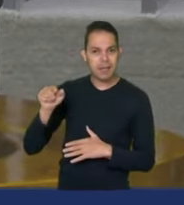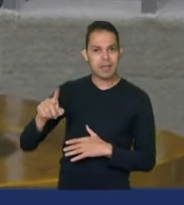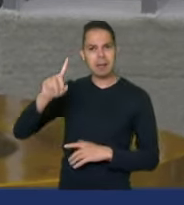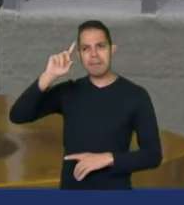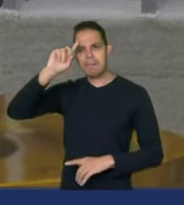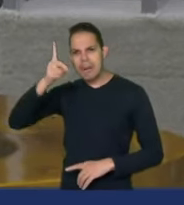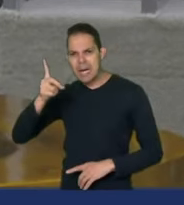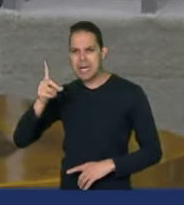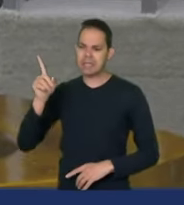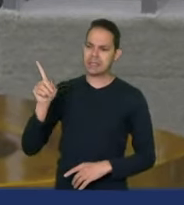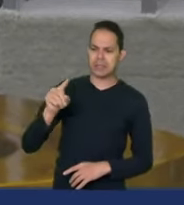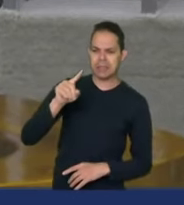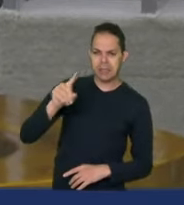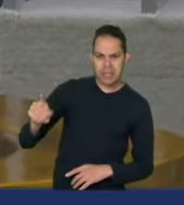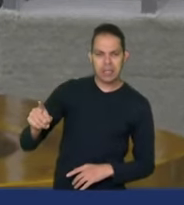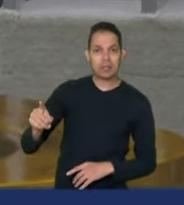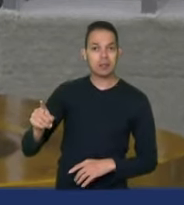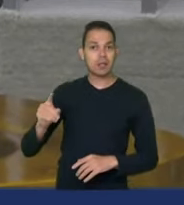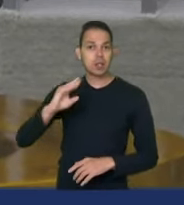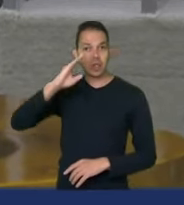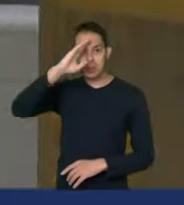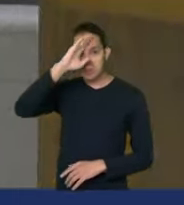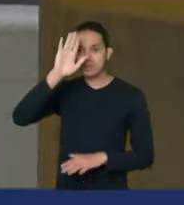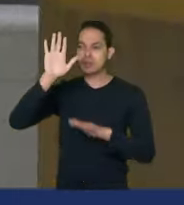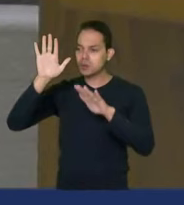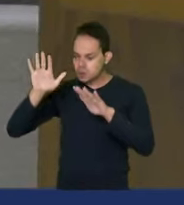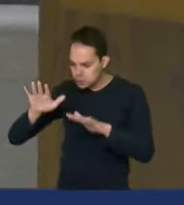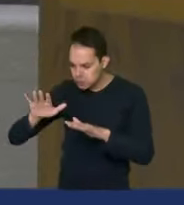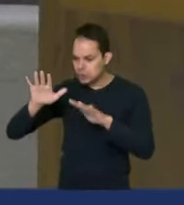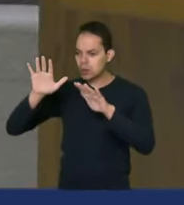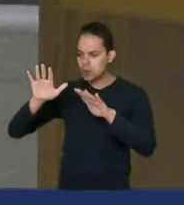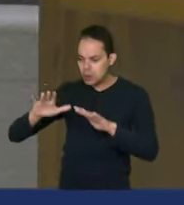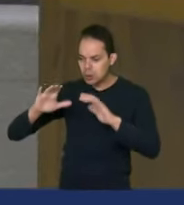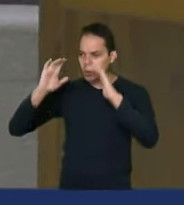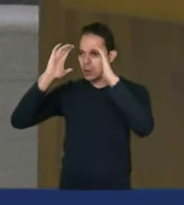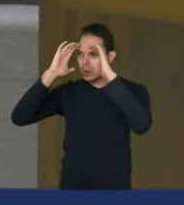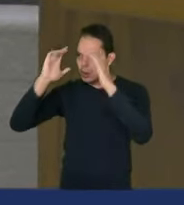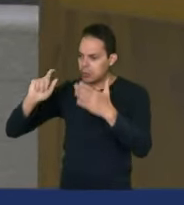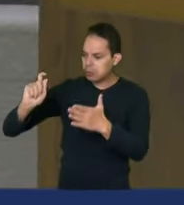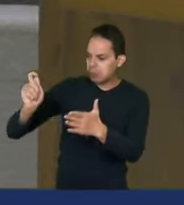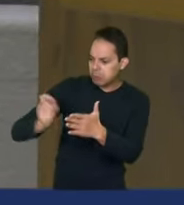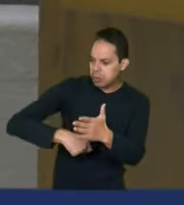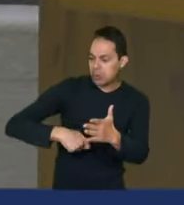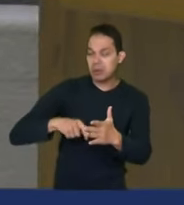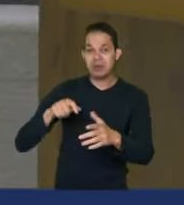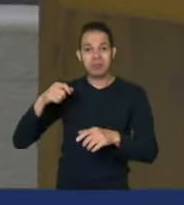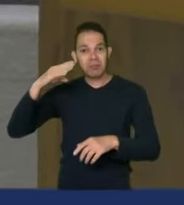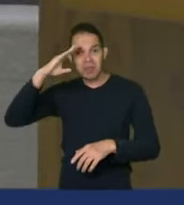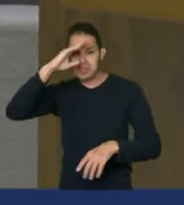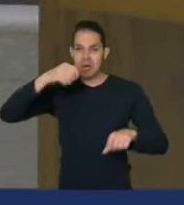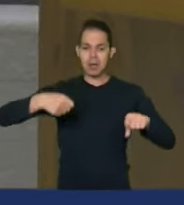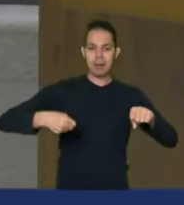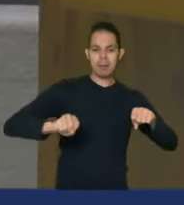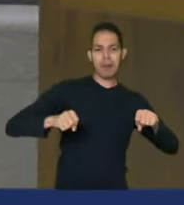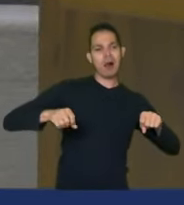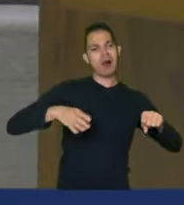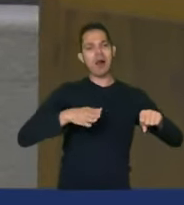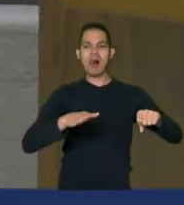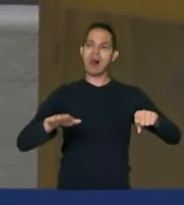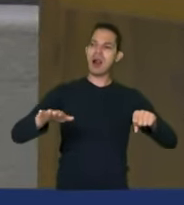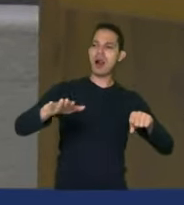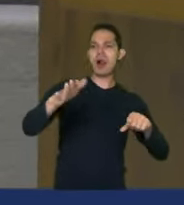desmandam, e Bolsonaro apenas assina, faz passeatas de moto a semana inteira, andando